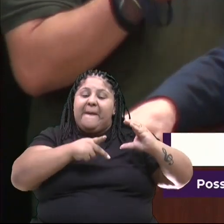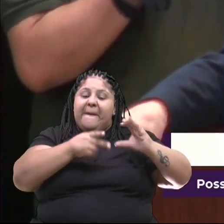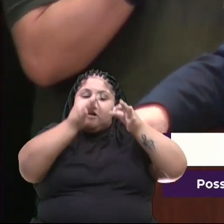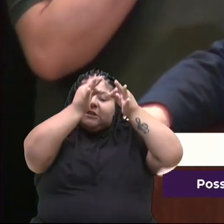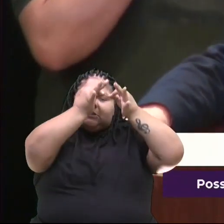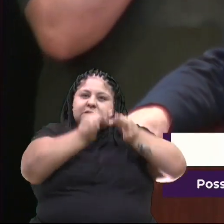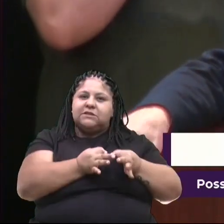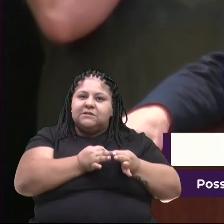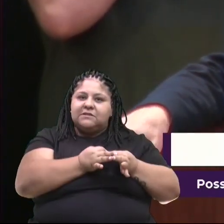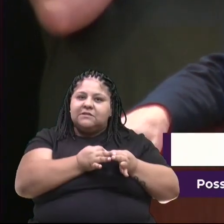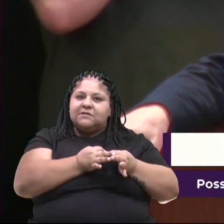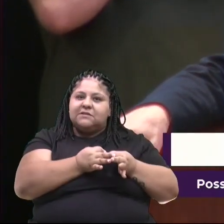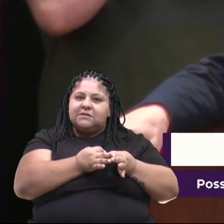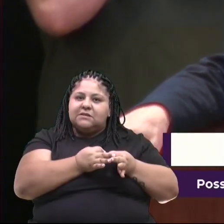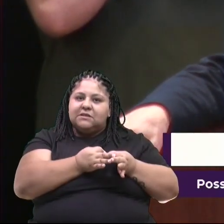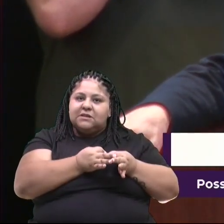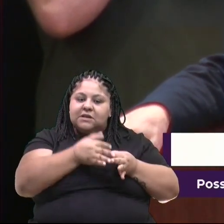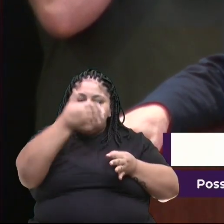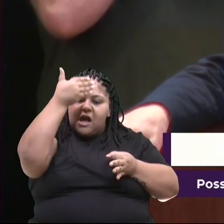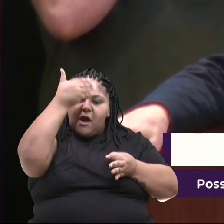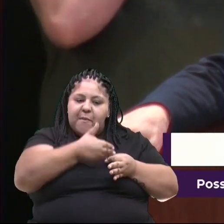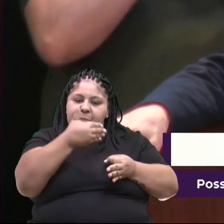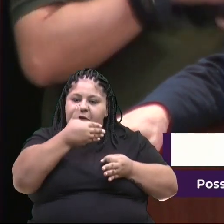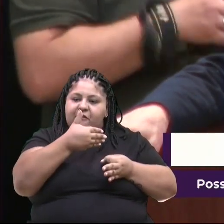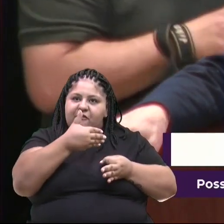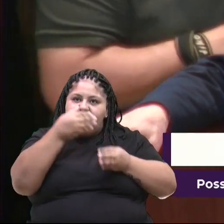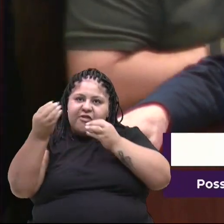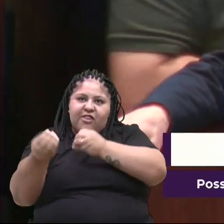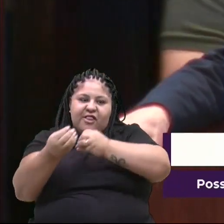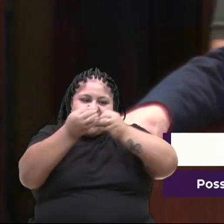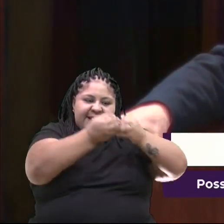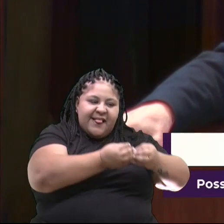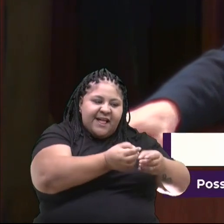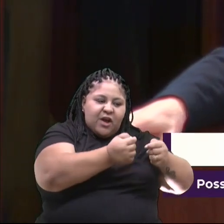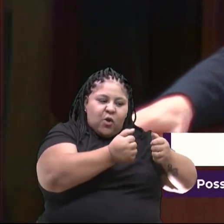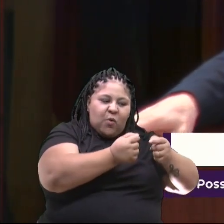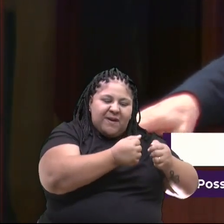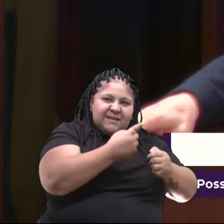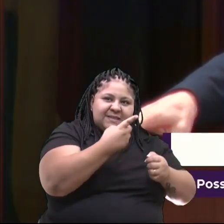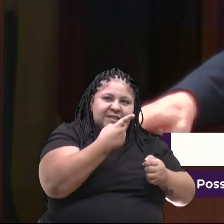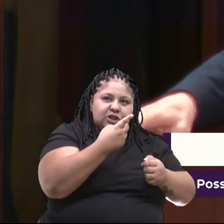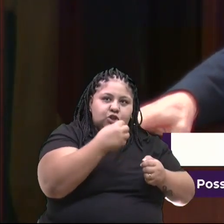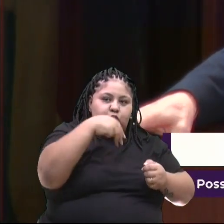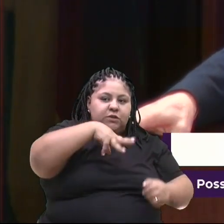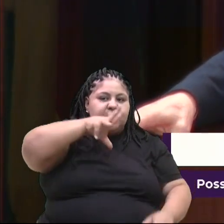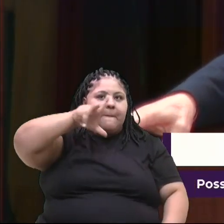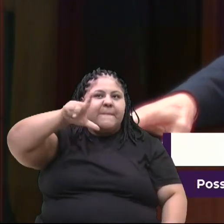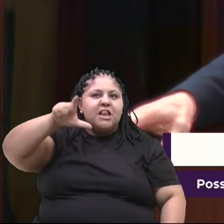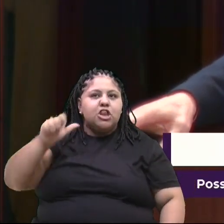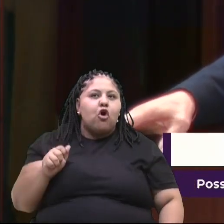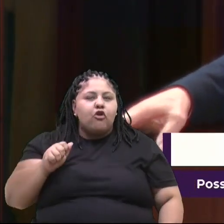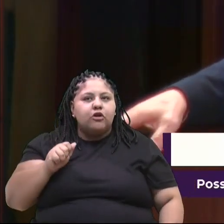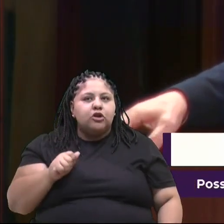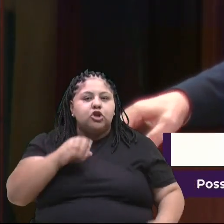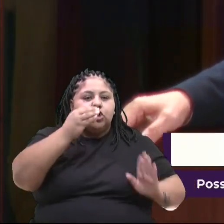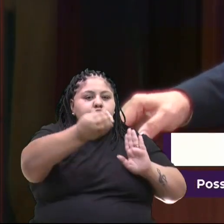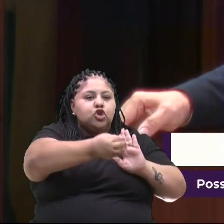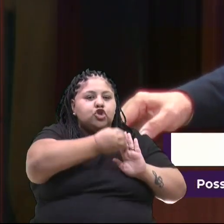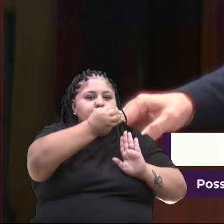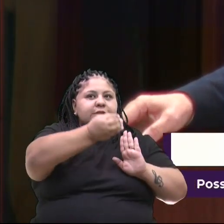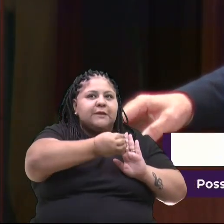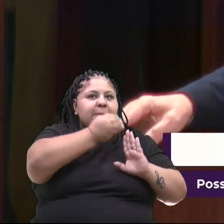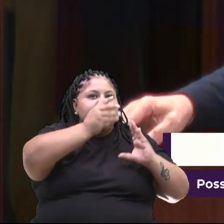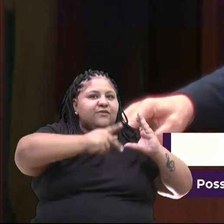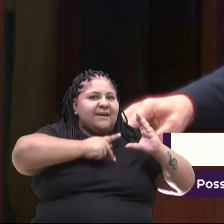a devolução, vereador D'Ambrós, de quase 12 milhões de reais, de orçamento autônomo da Câmara de